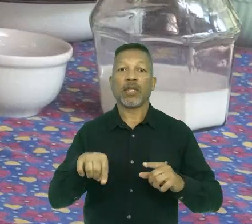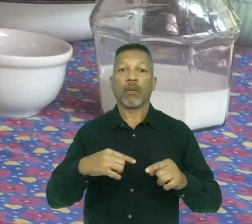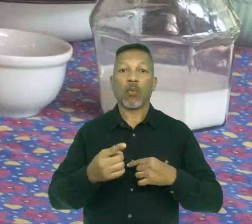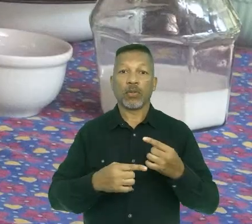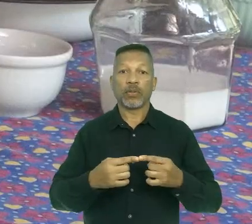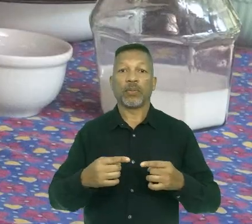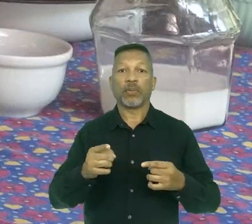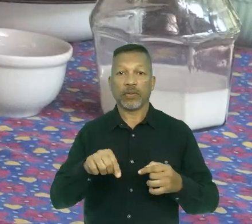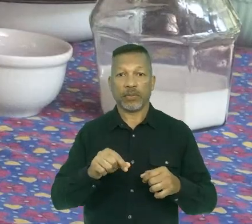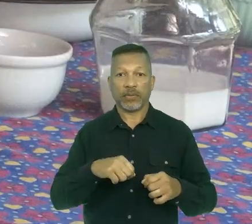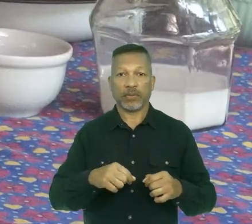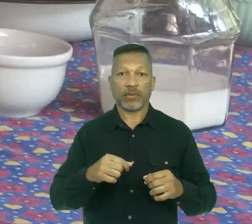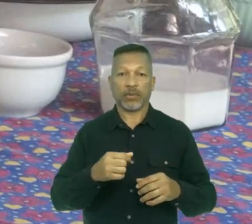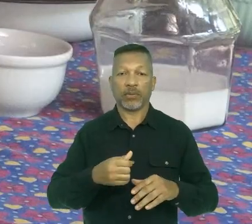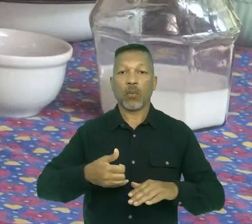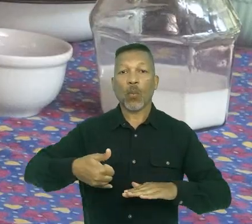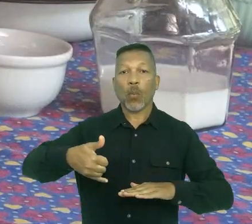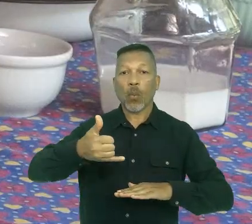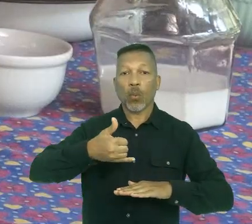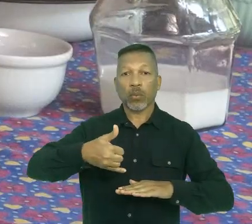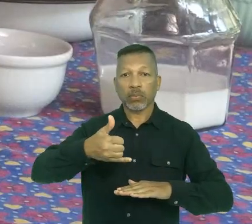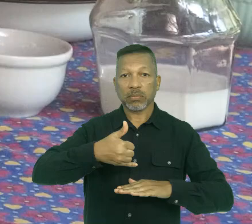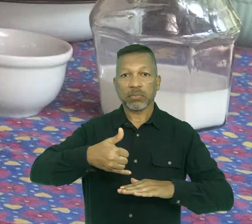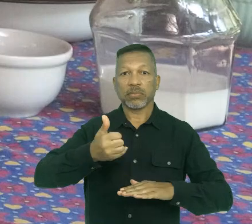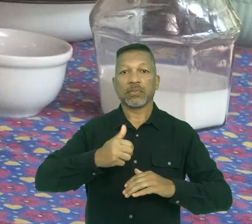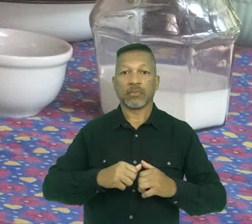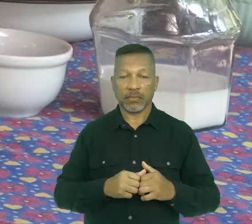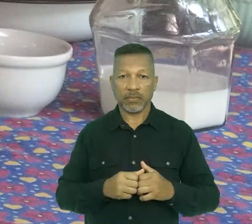coloco óleo.